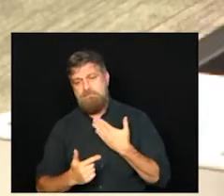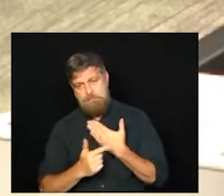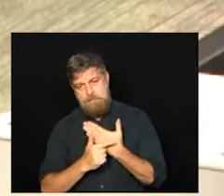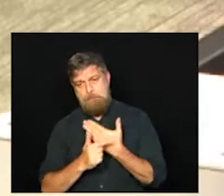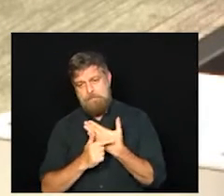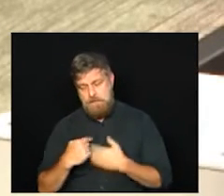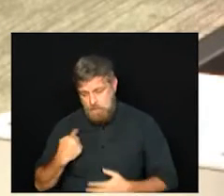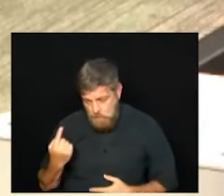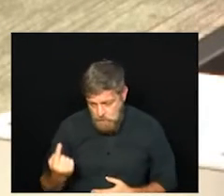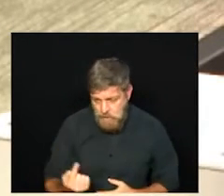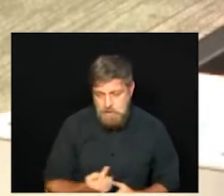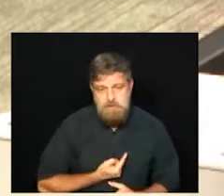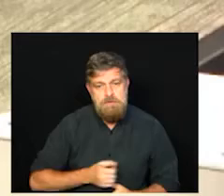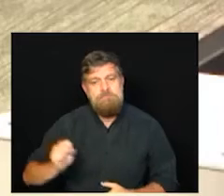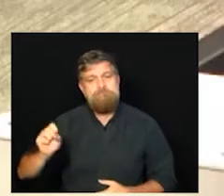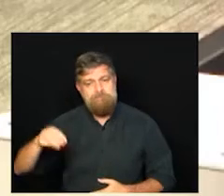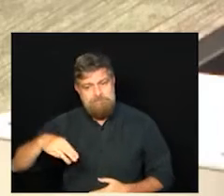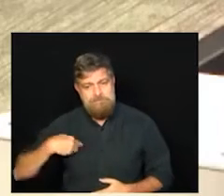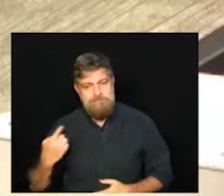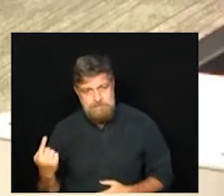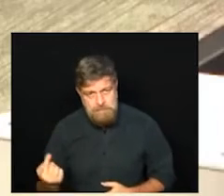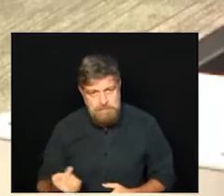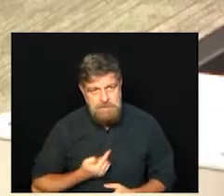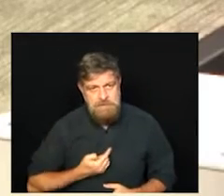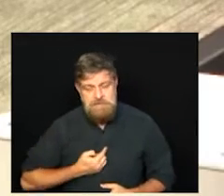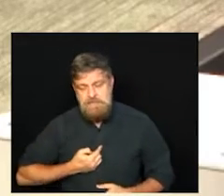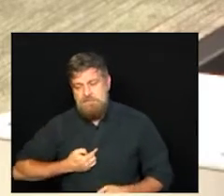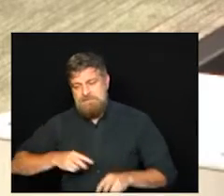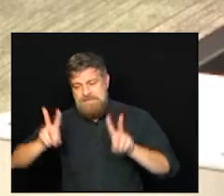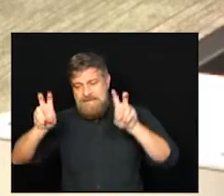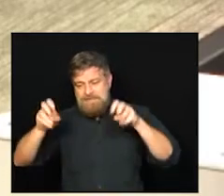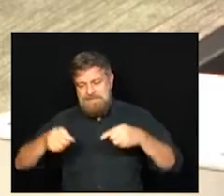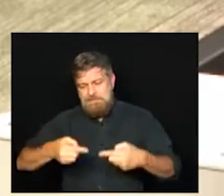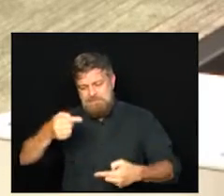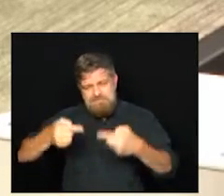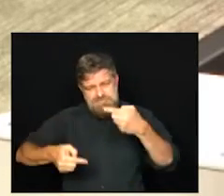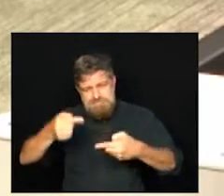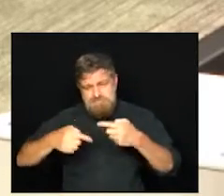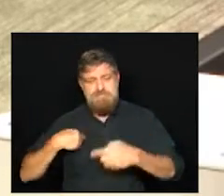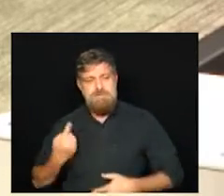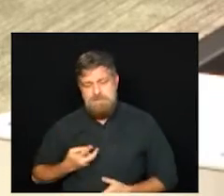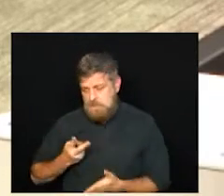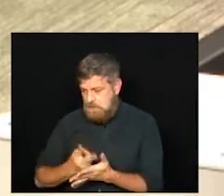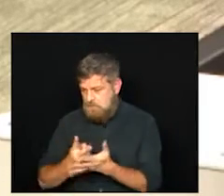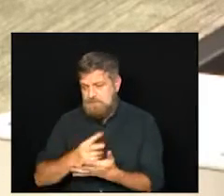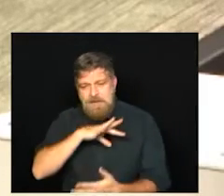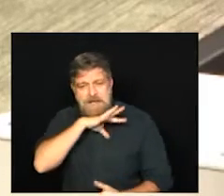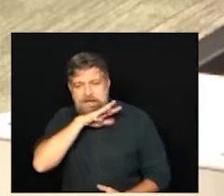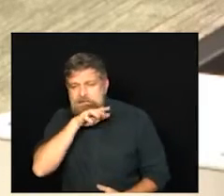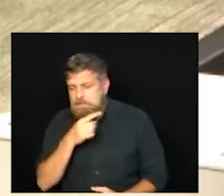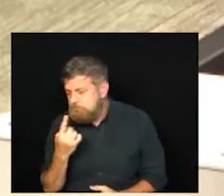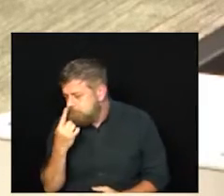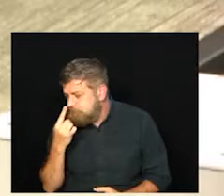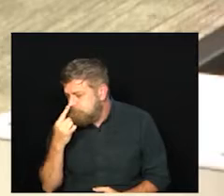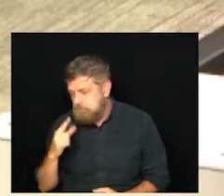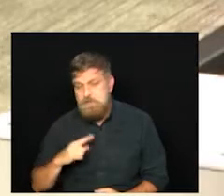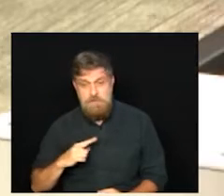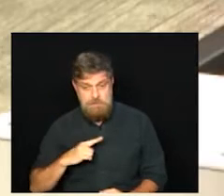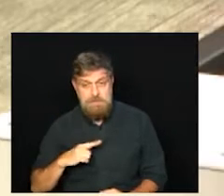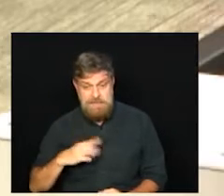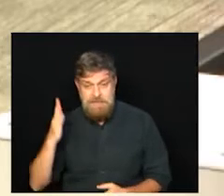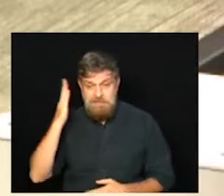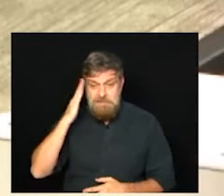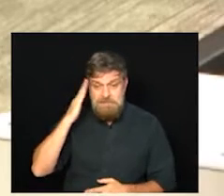a gente tem que estar aberto, a várias pautas, e essa é uma pauta que eu sempre carrego, gosto de animais, enfim, a gente tem animais,